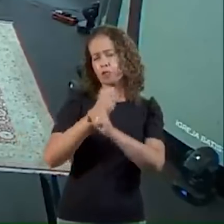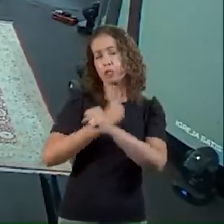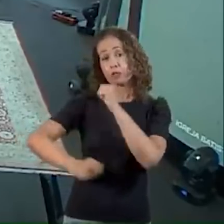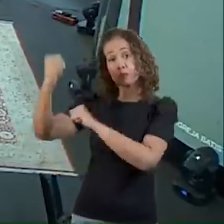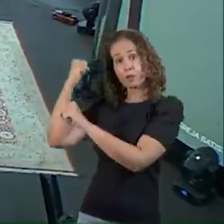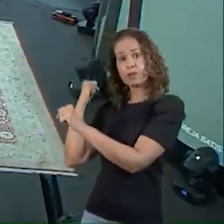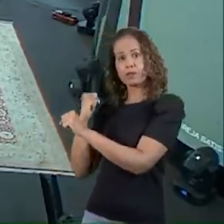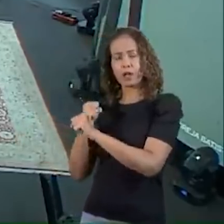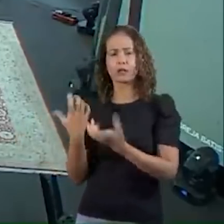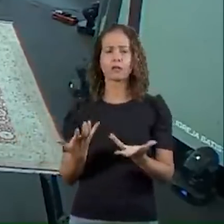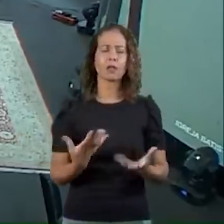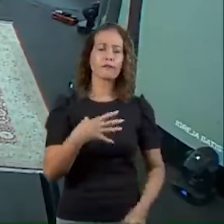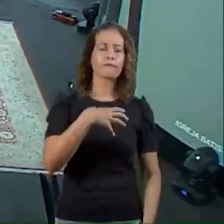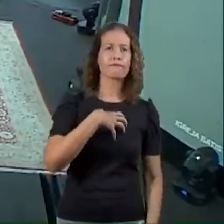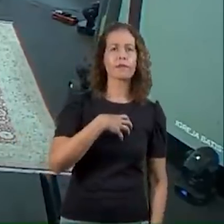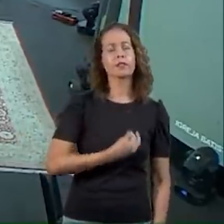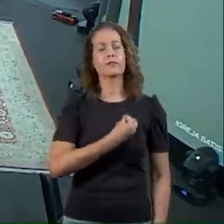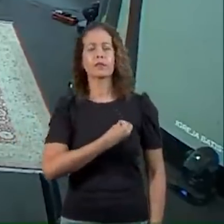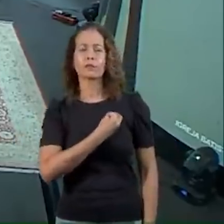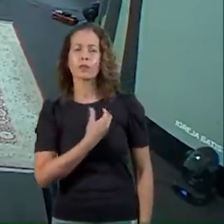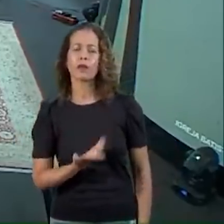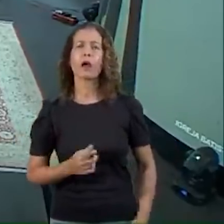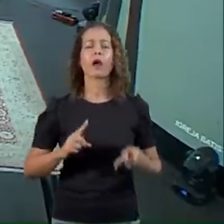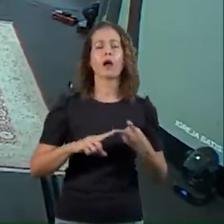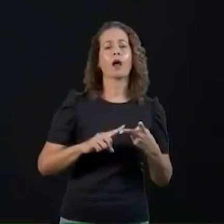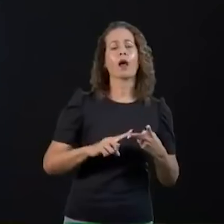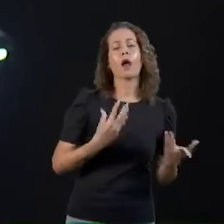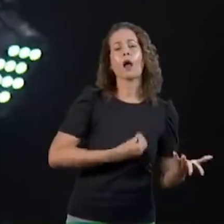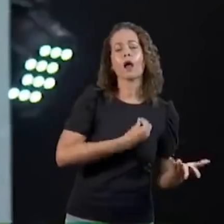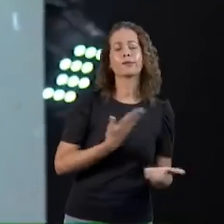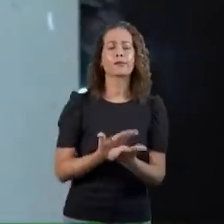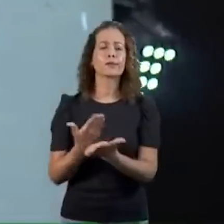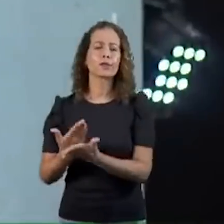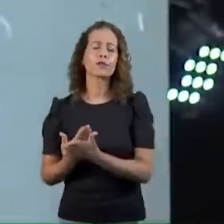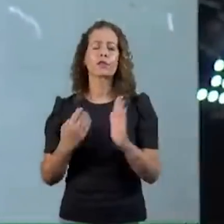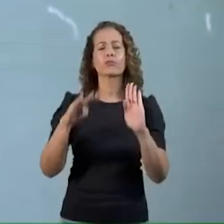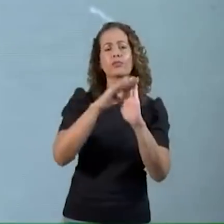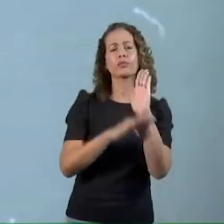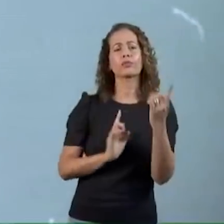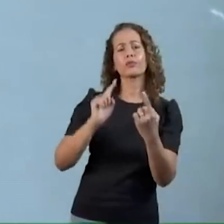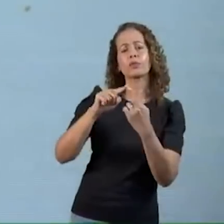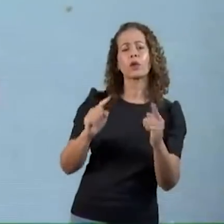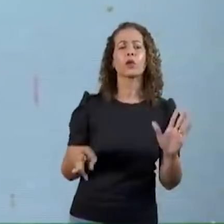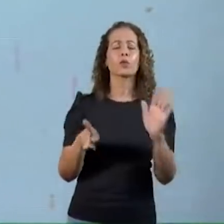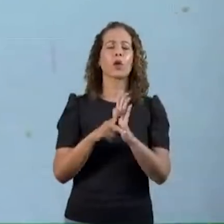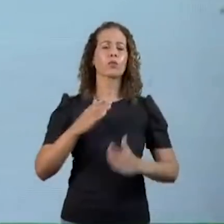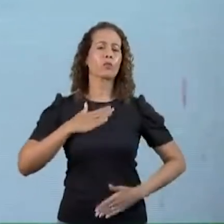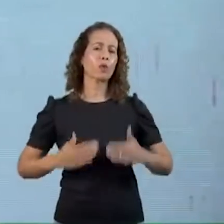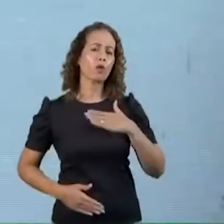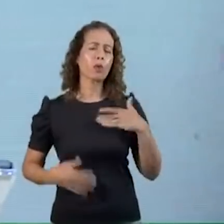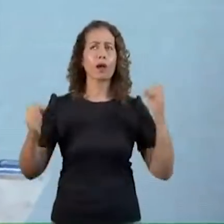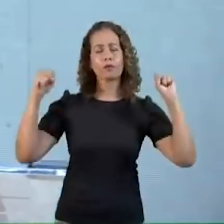vida sentimental, alvos na vida estudantil, alvos para o corpo. Ah, vou